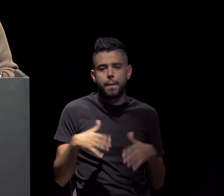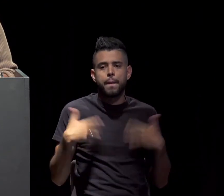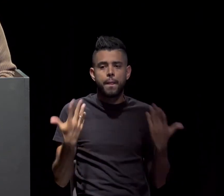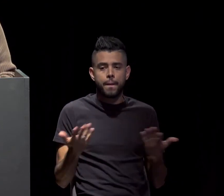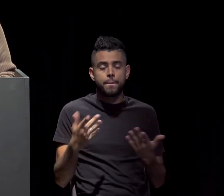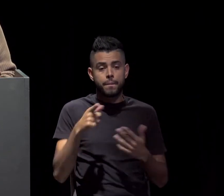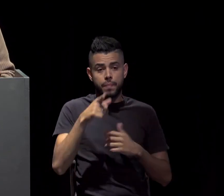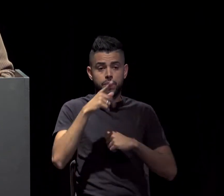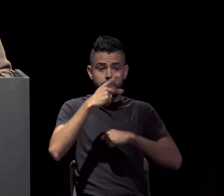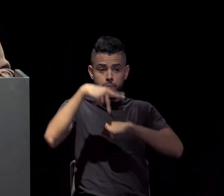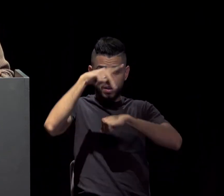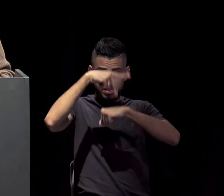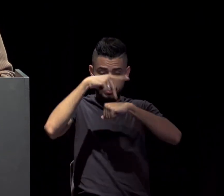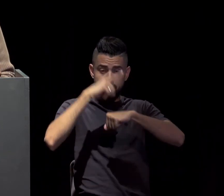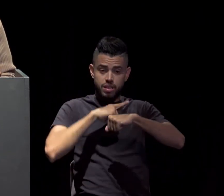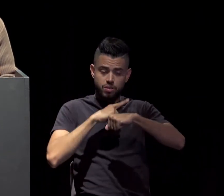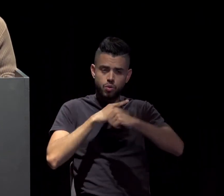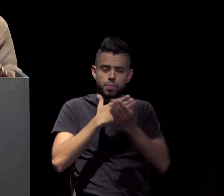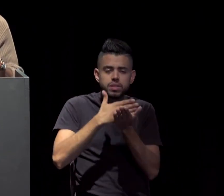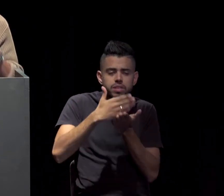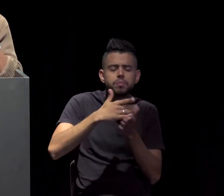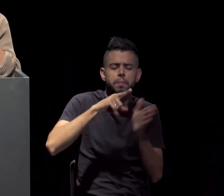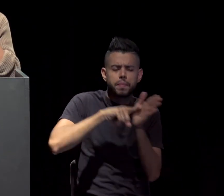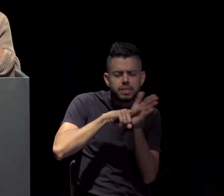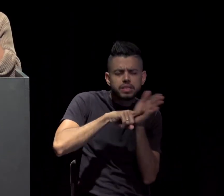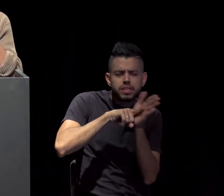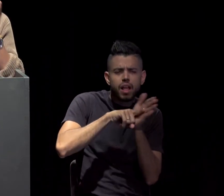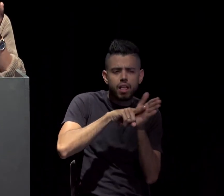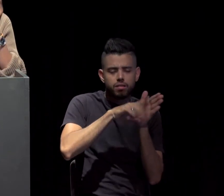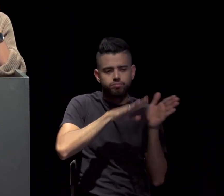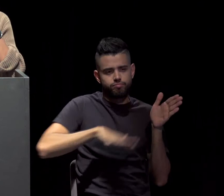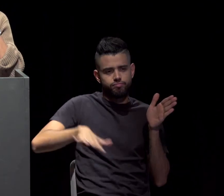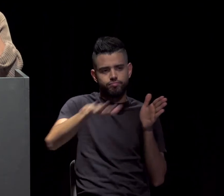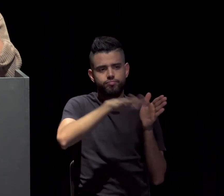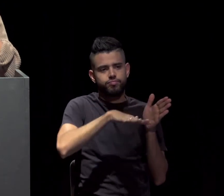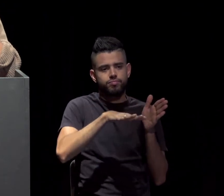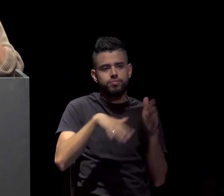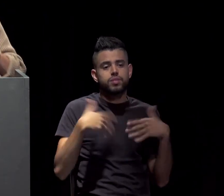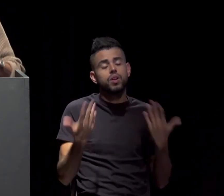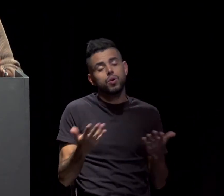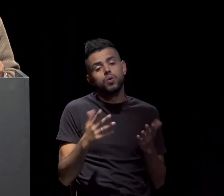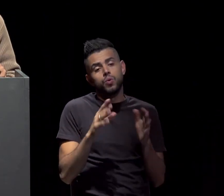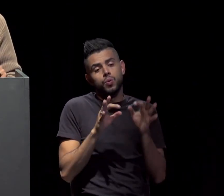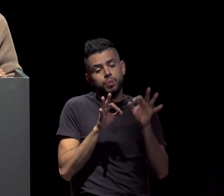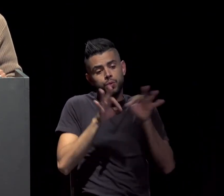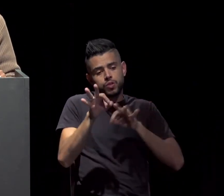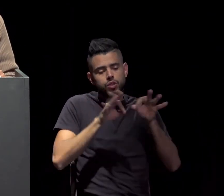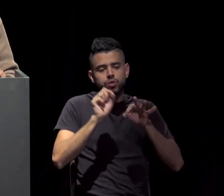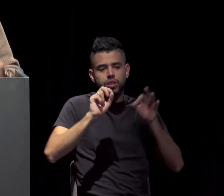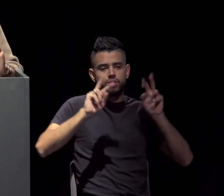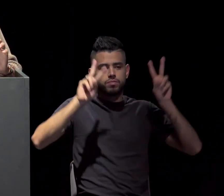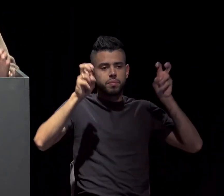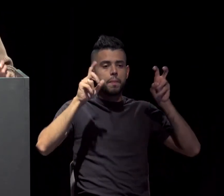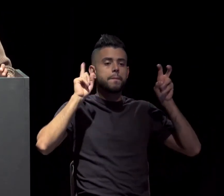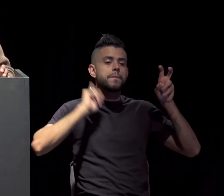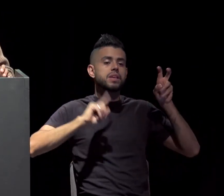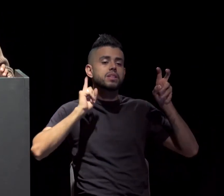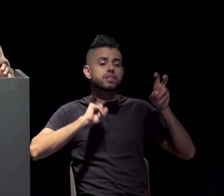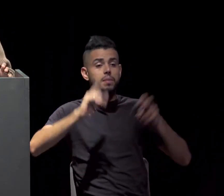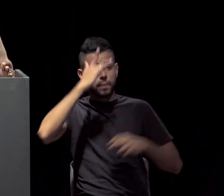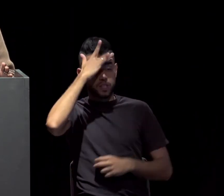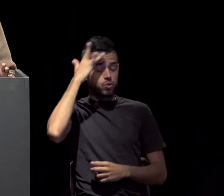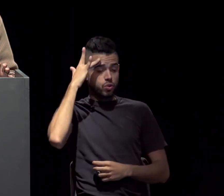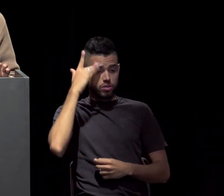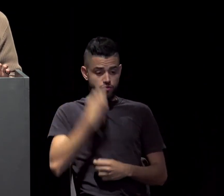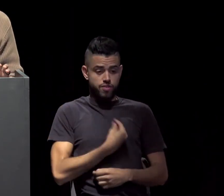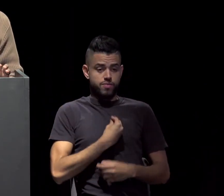a partir do qual as pesquisas foram iniciadas. Então, o projeto, inicialmente intitulado Minas e Mineiros, ele se propunha fazer um mapeamento